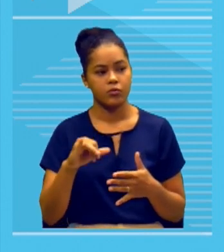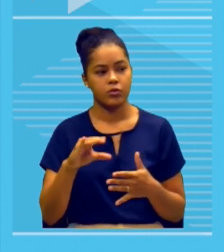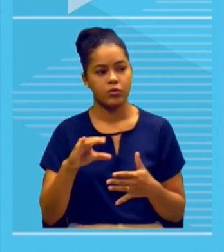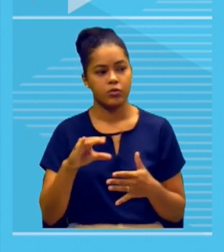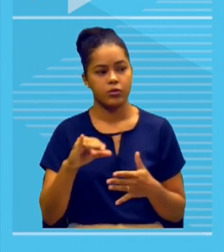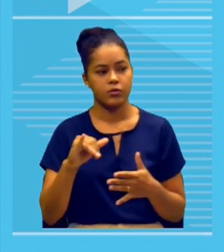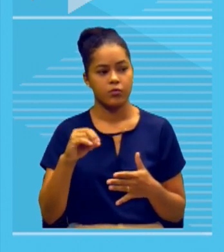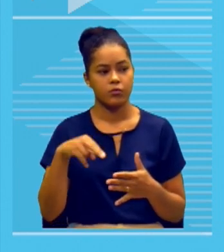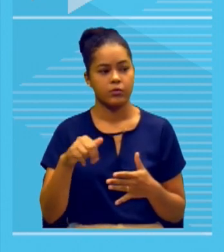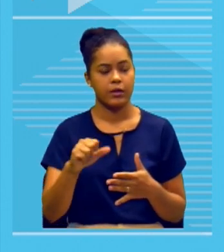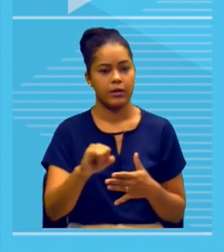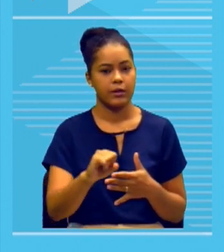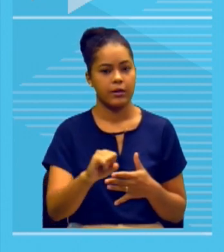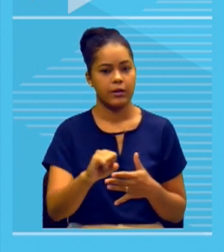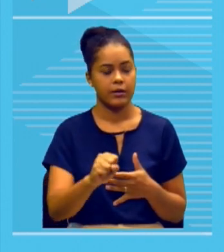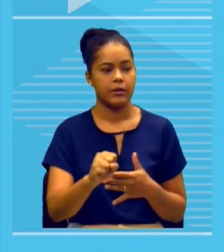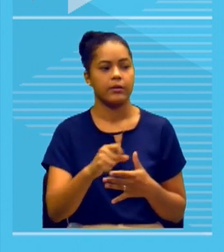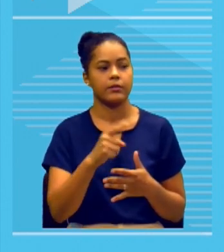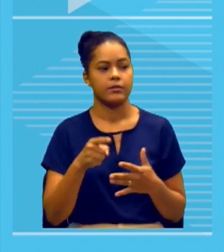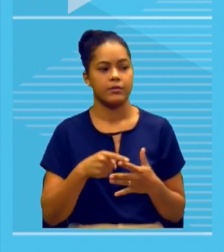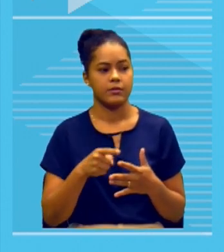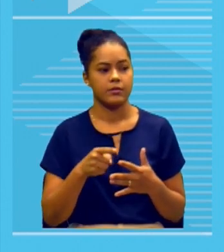condicionais consecutivas